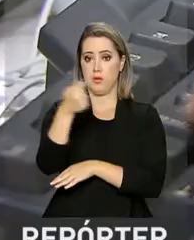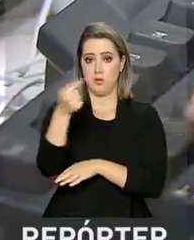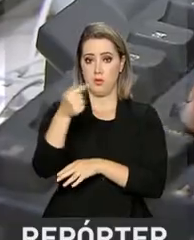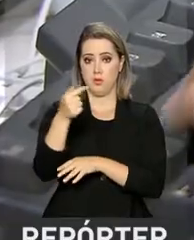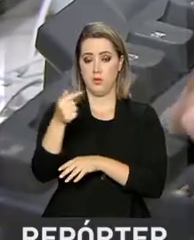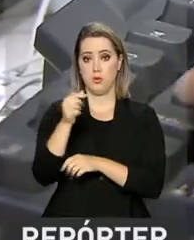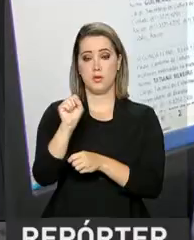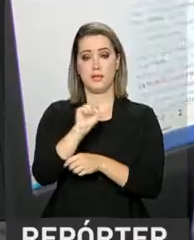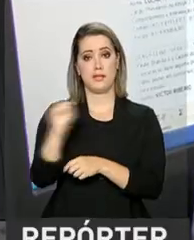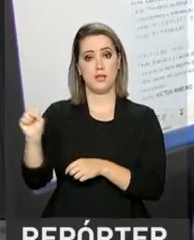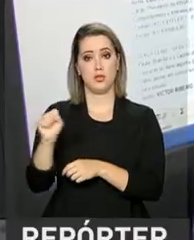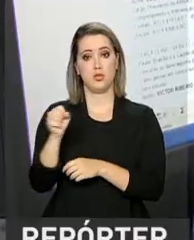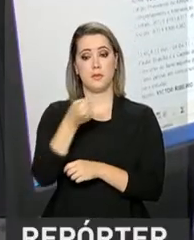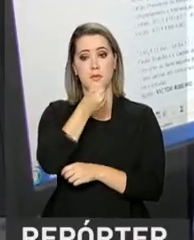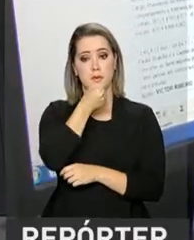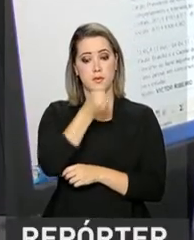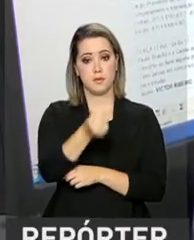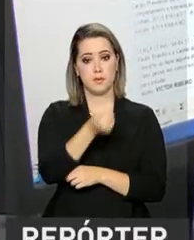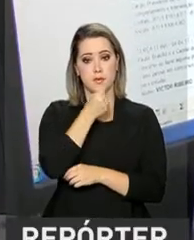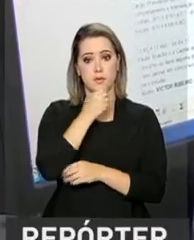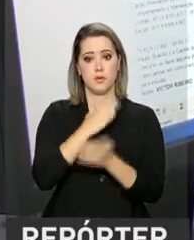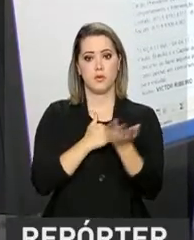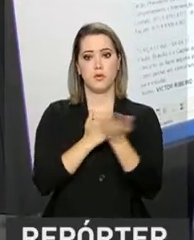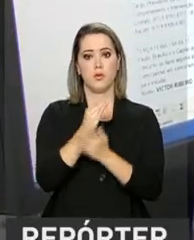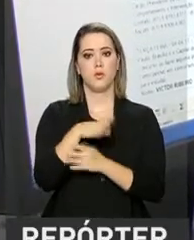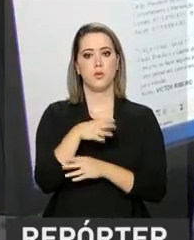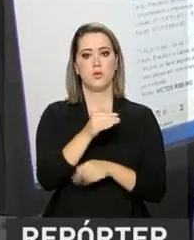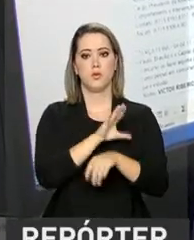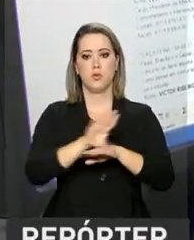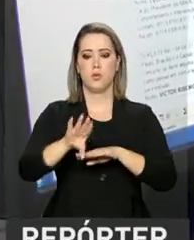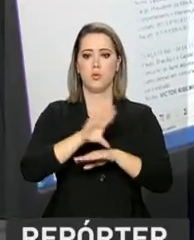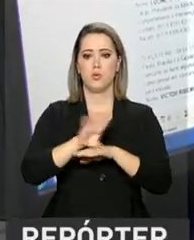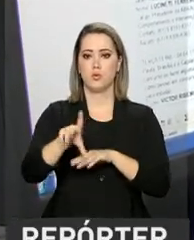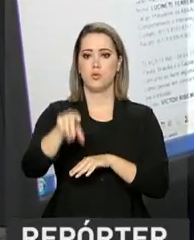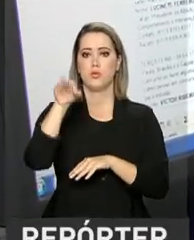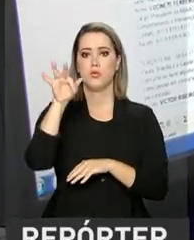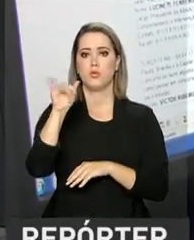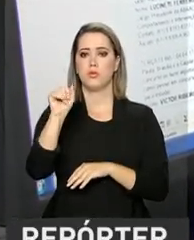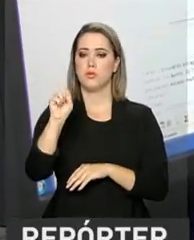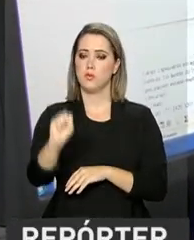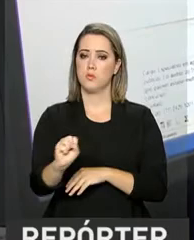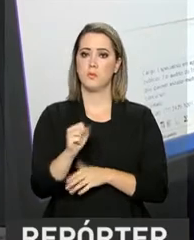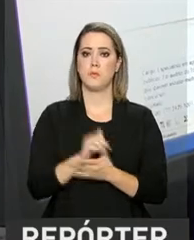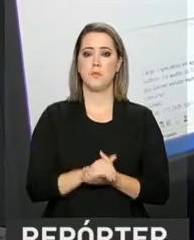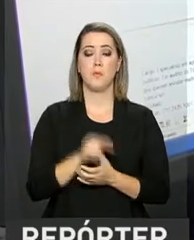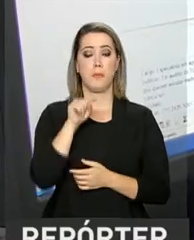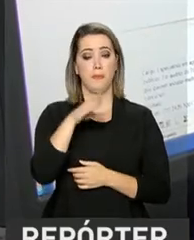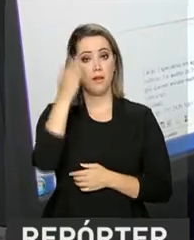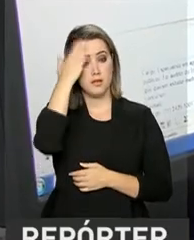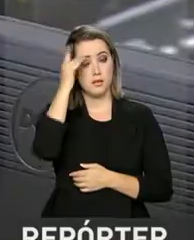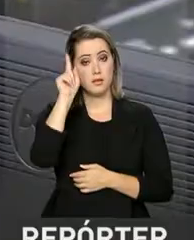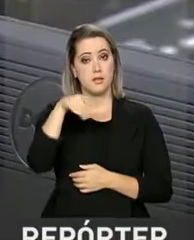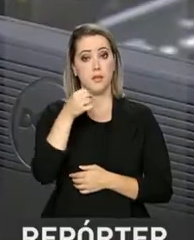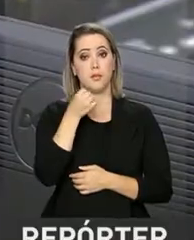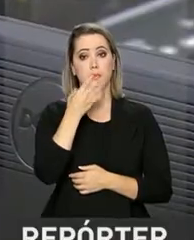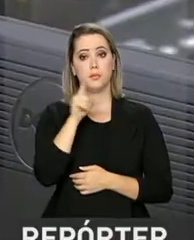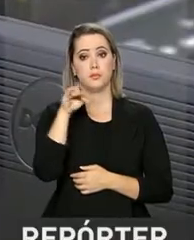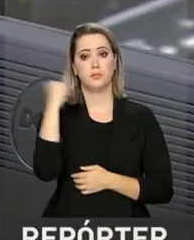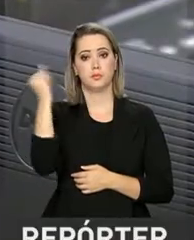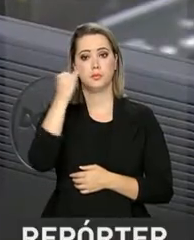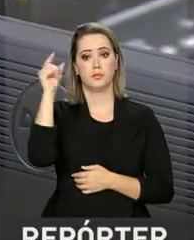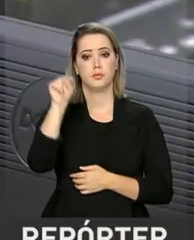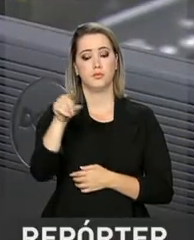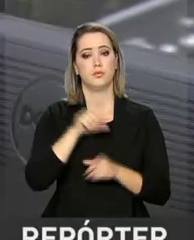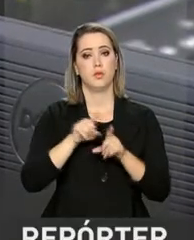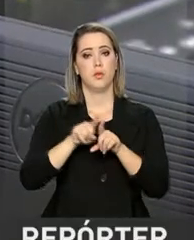semestre de jornalismo e desde o início do curso teve opção pelo financiamento e sabe muito bem a importância